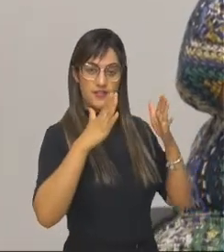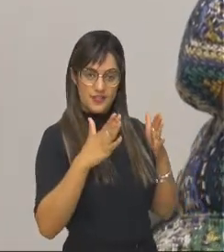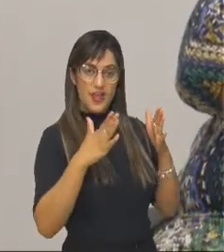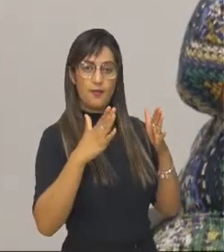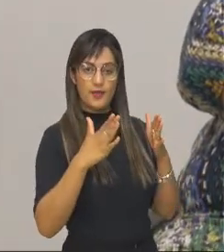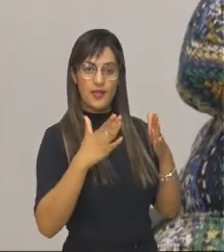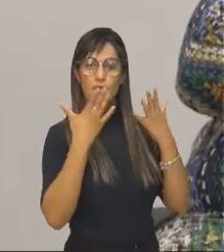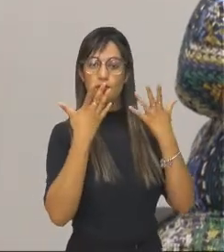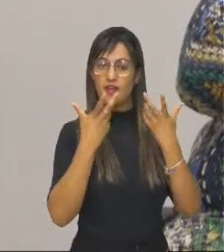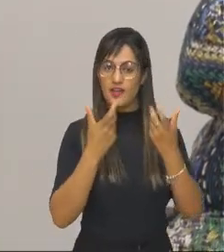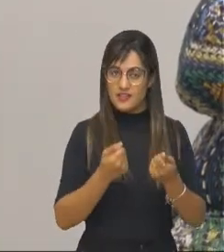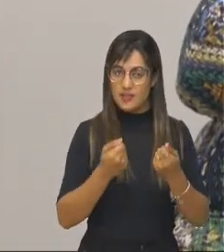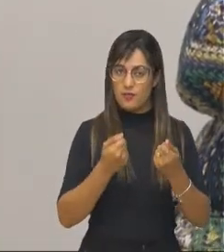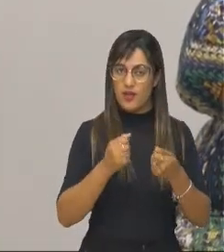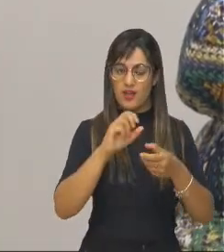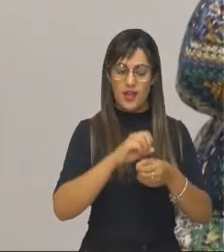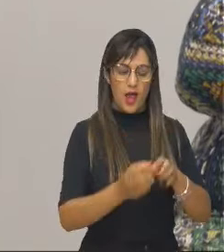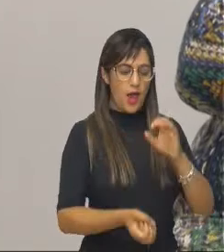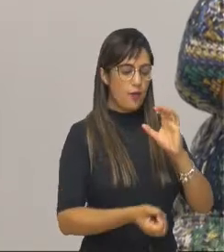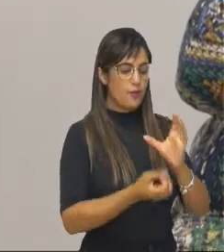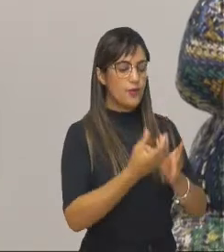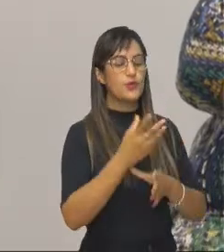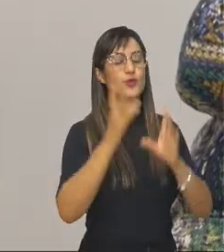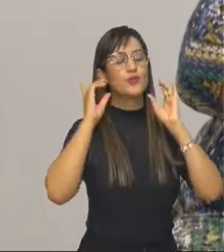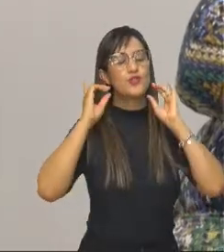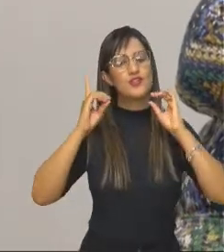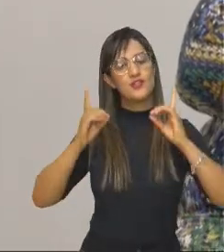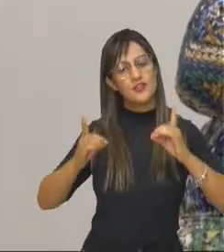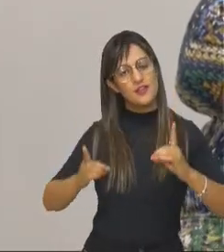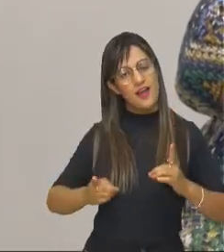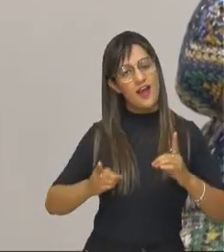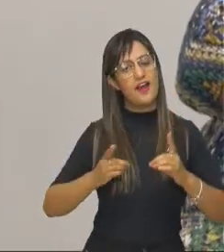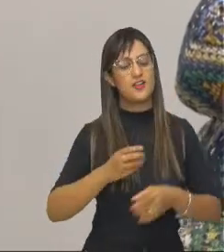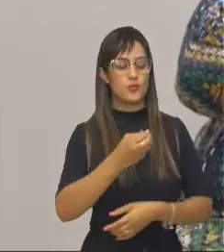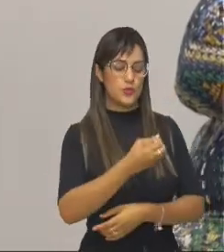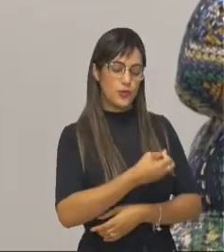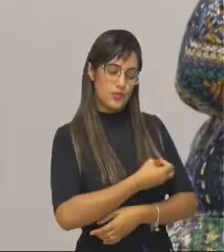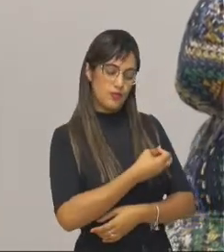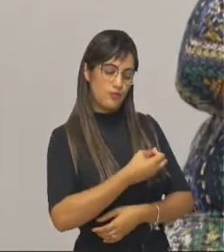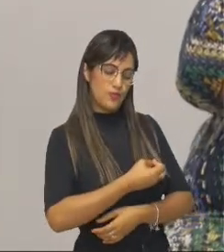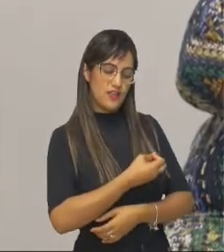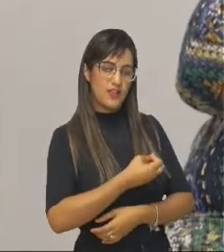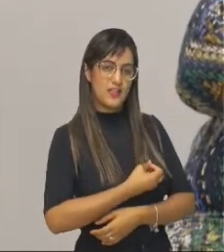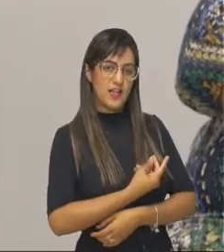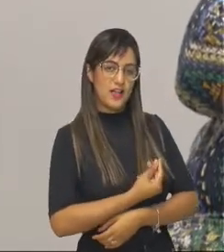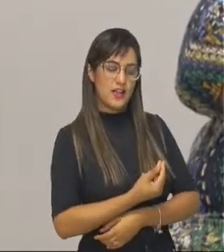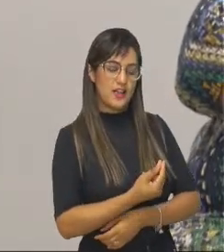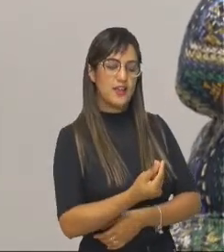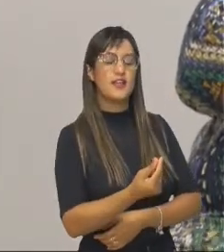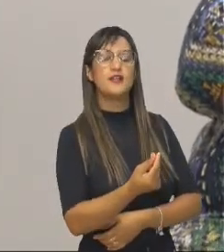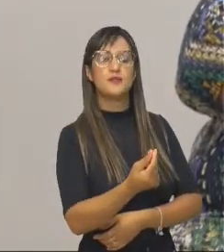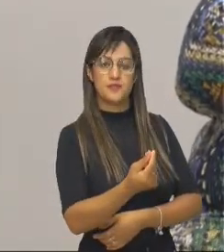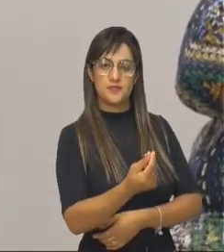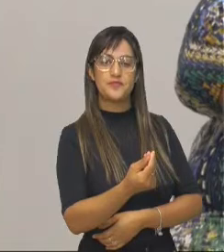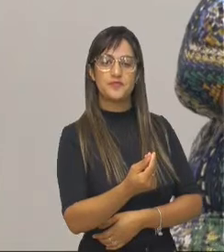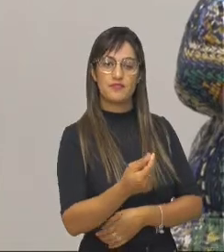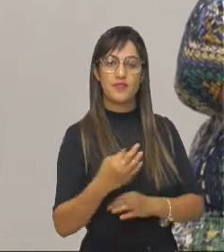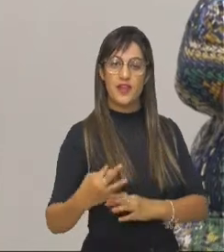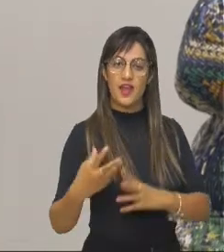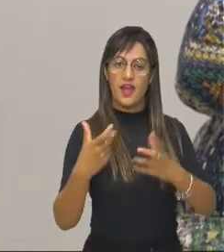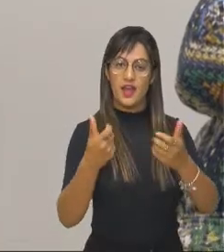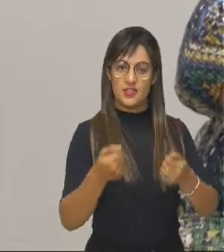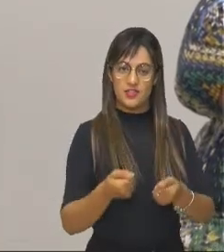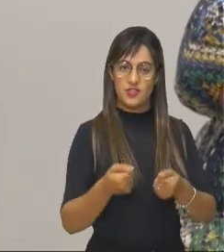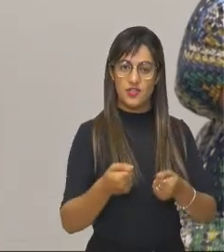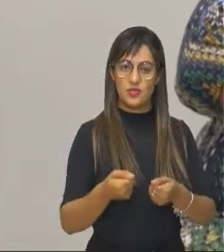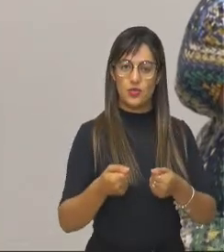e que isso que vai vir seja produtor de dignidade, produtor de vida, produtor de expansão de vida para nós, assim, porque, no fim, apesar de todas as